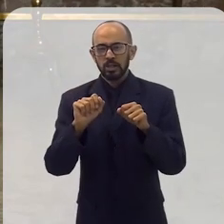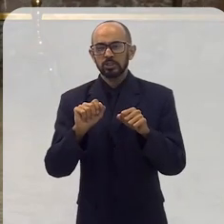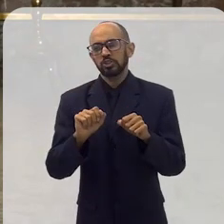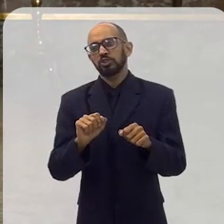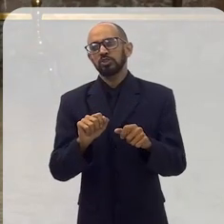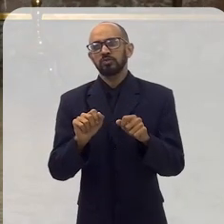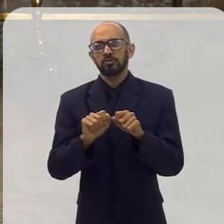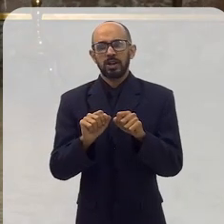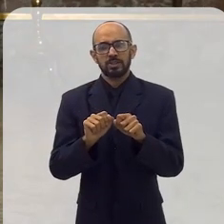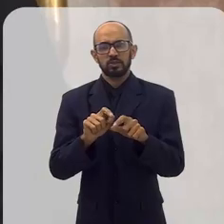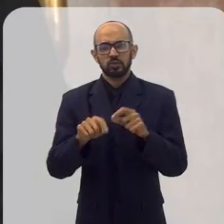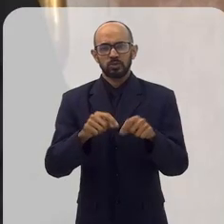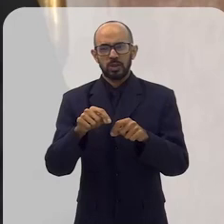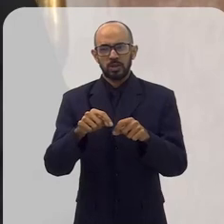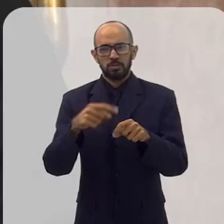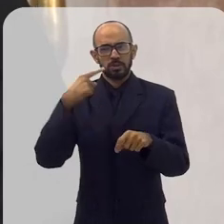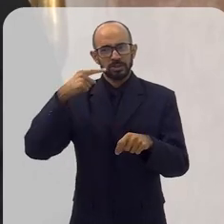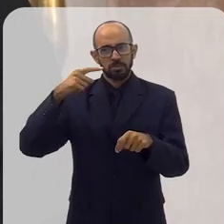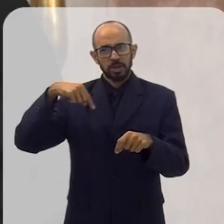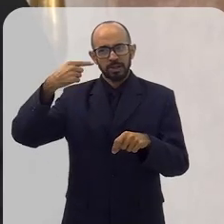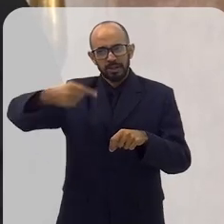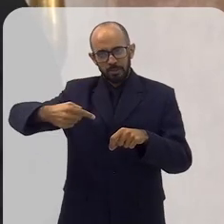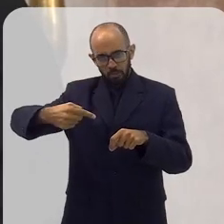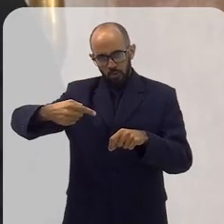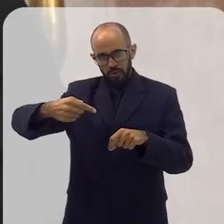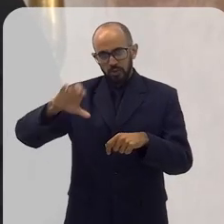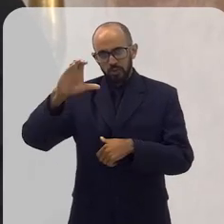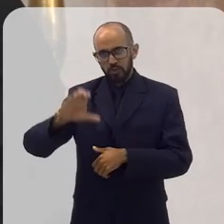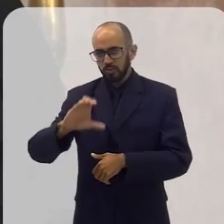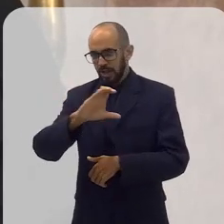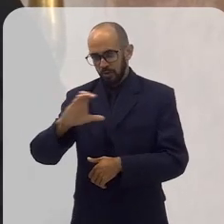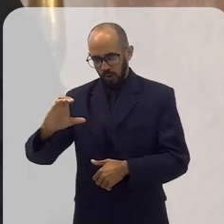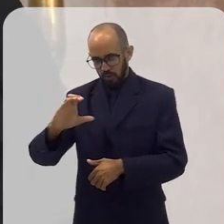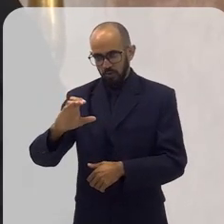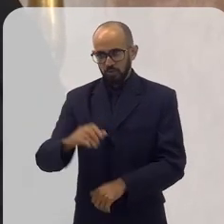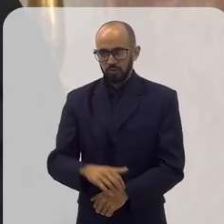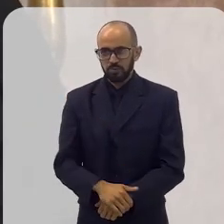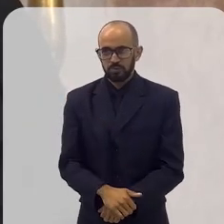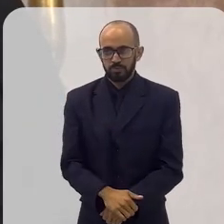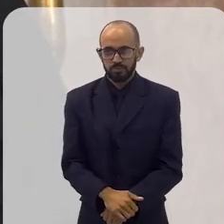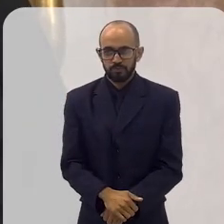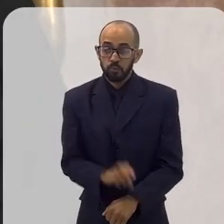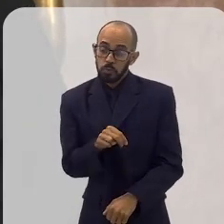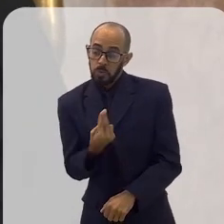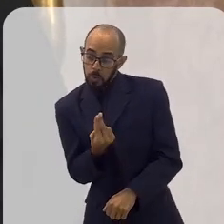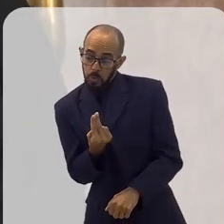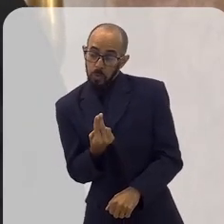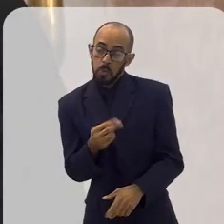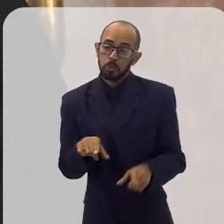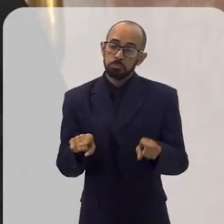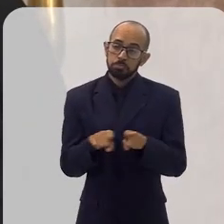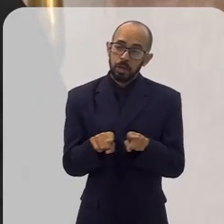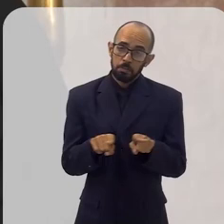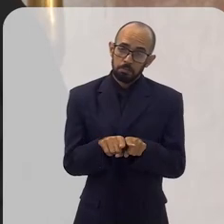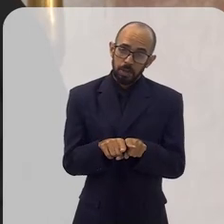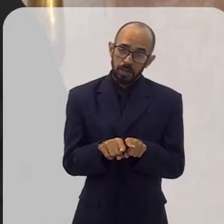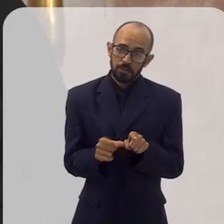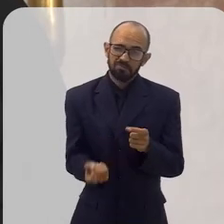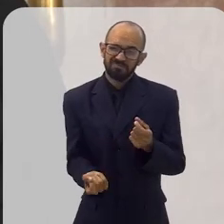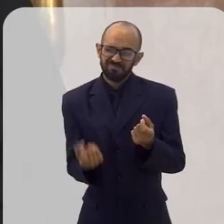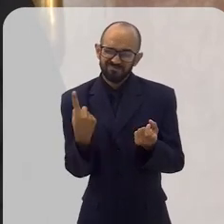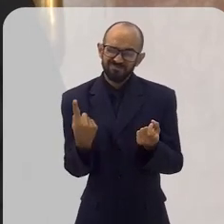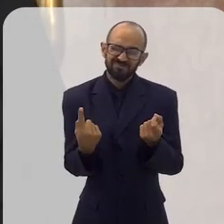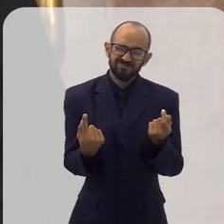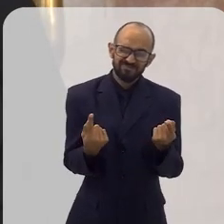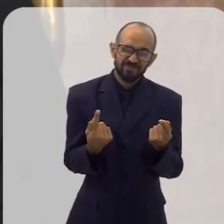fica na semana depois da Páscoa dos católicos. Certo. Ou uma